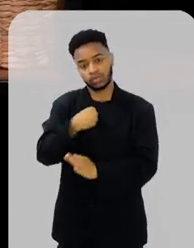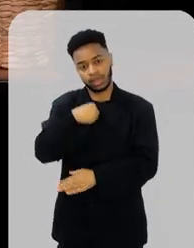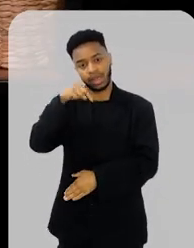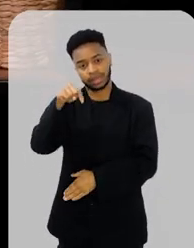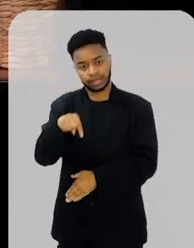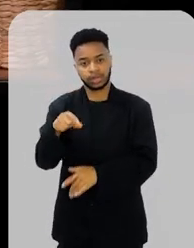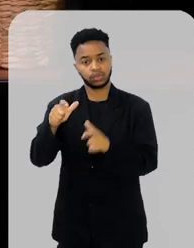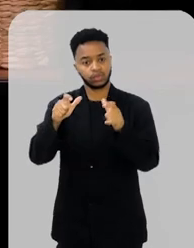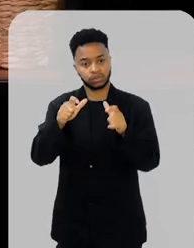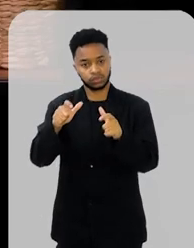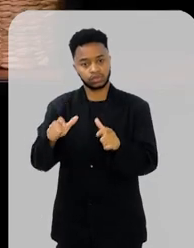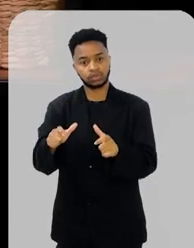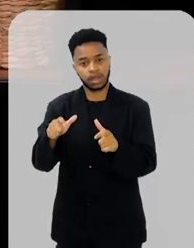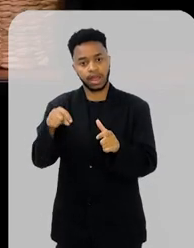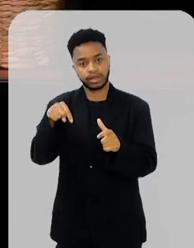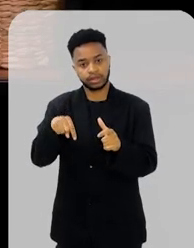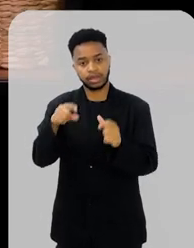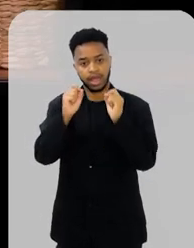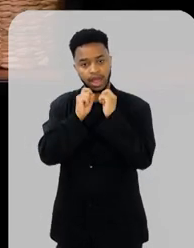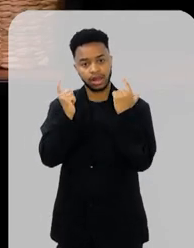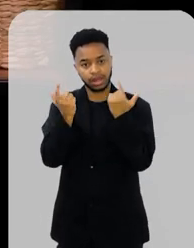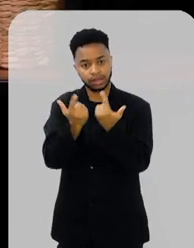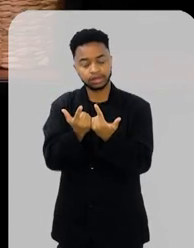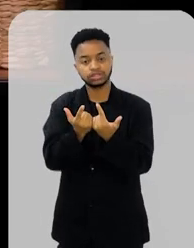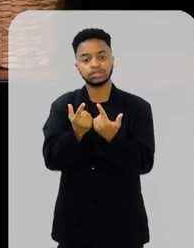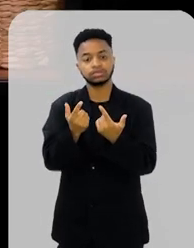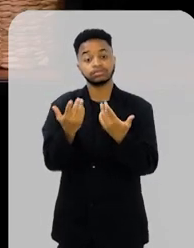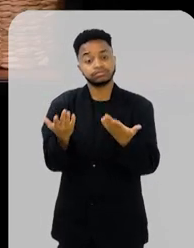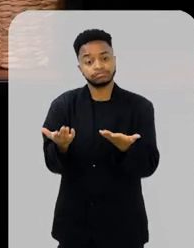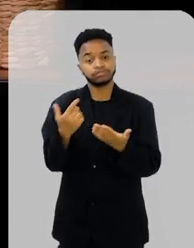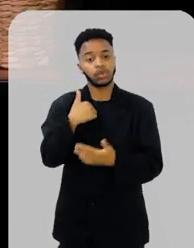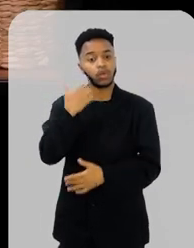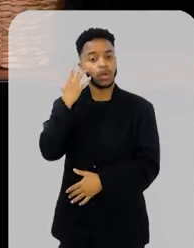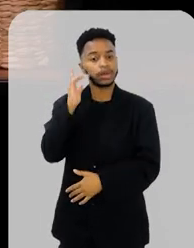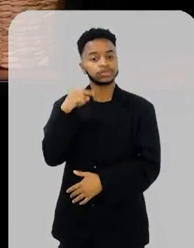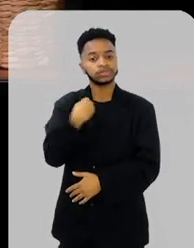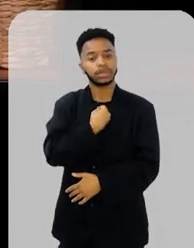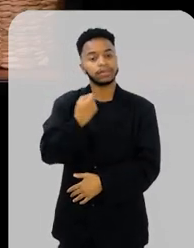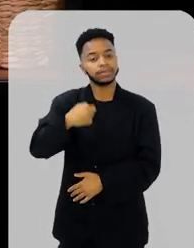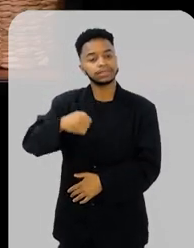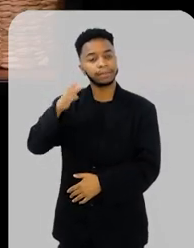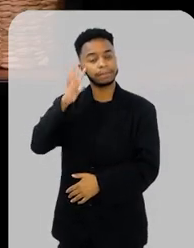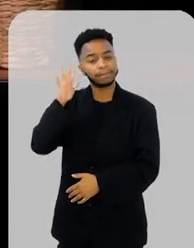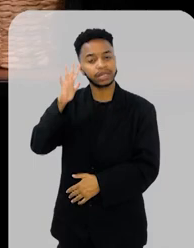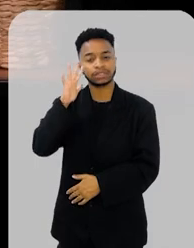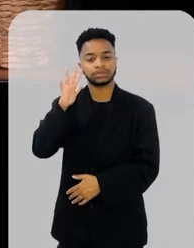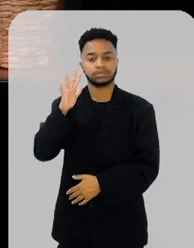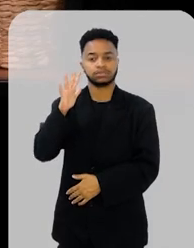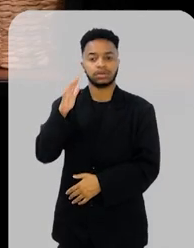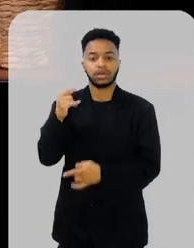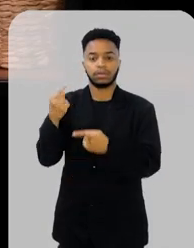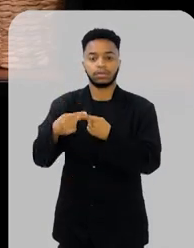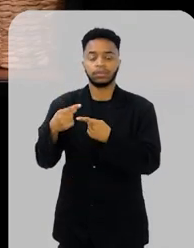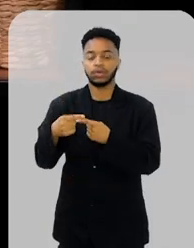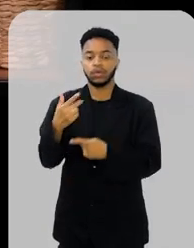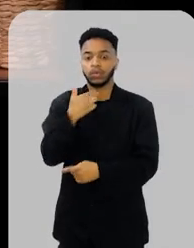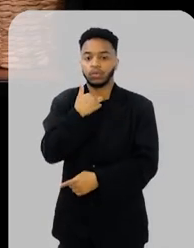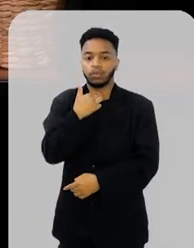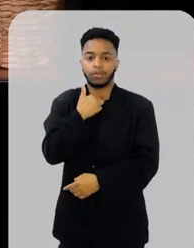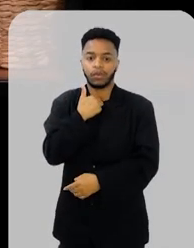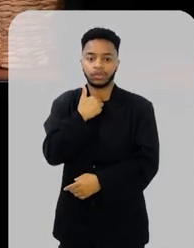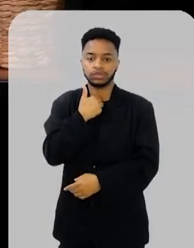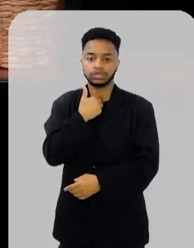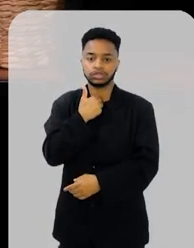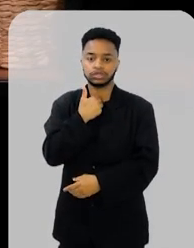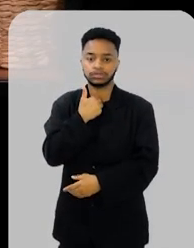aqui numa casa, né, na Alerj, eu acho que a gente tem que pensar muito sobre isso, né, que você não